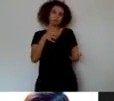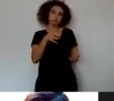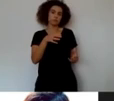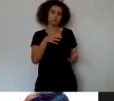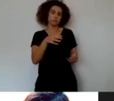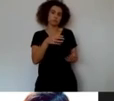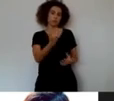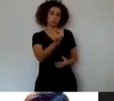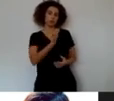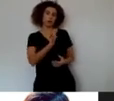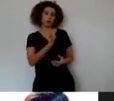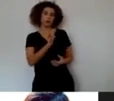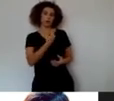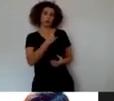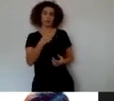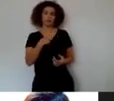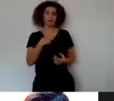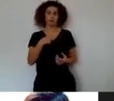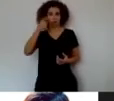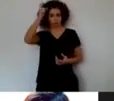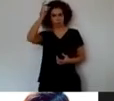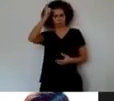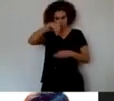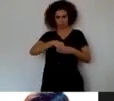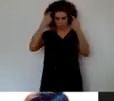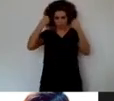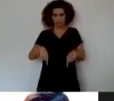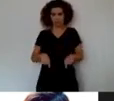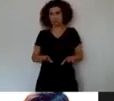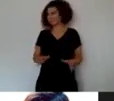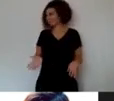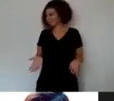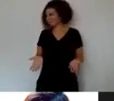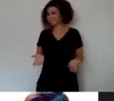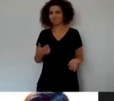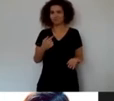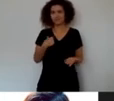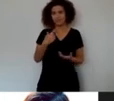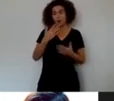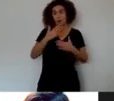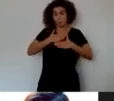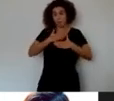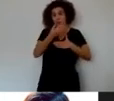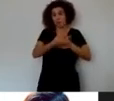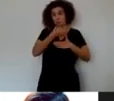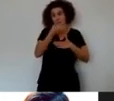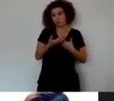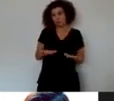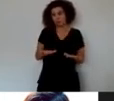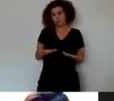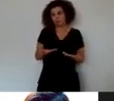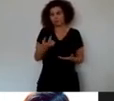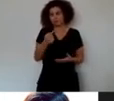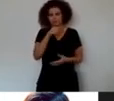realmente estivesse endemoniada. Sabe, quando, na verdade, eu penso, na minha concepção, eu vejo que eles estão